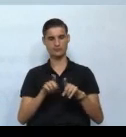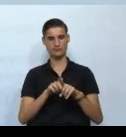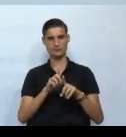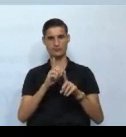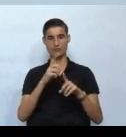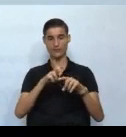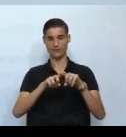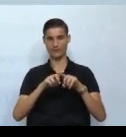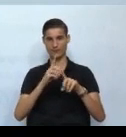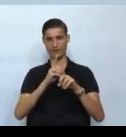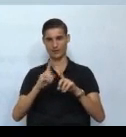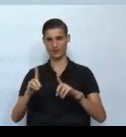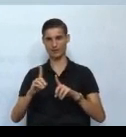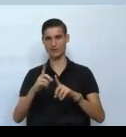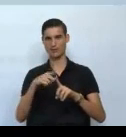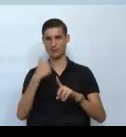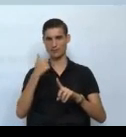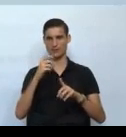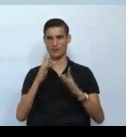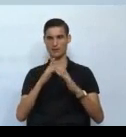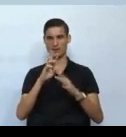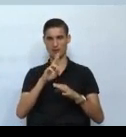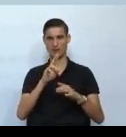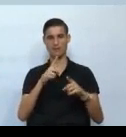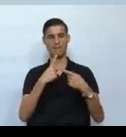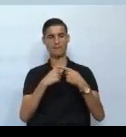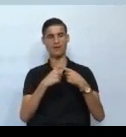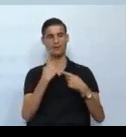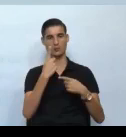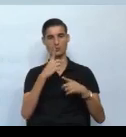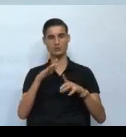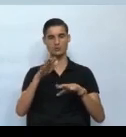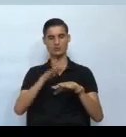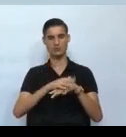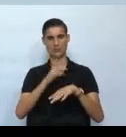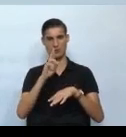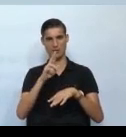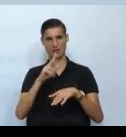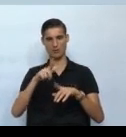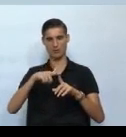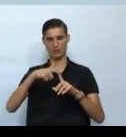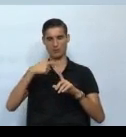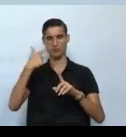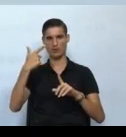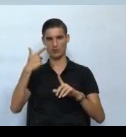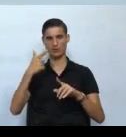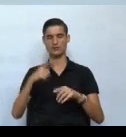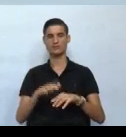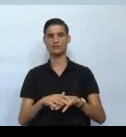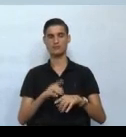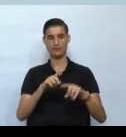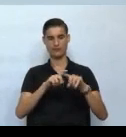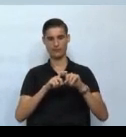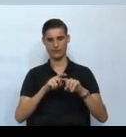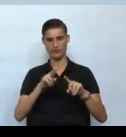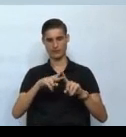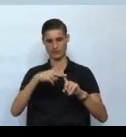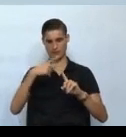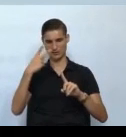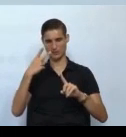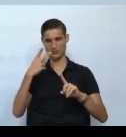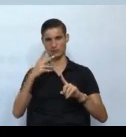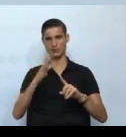derivada primeira em relação a r, mais 1 sobre r ao quadrado, vezes a derivada segunda de